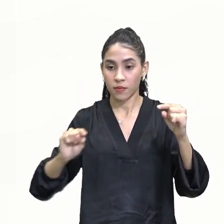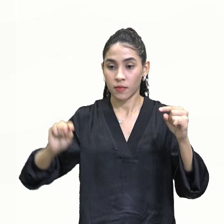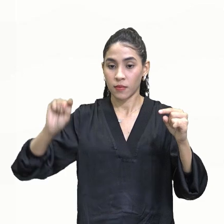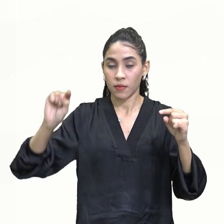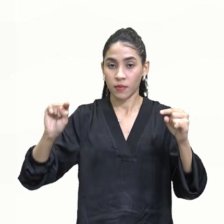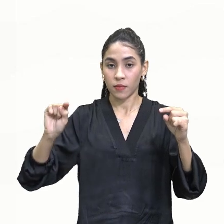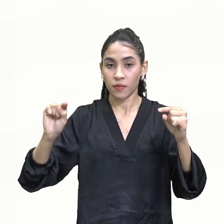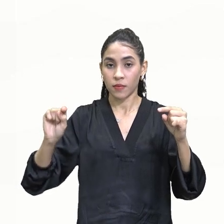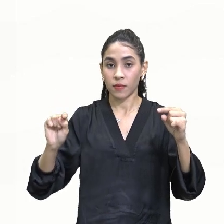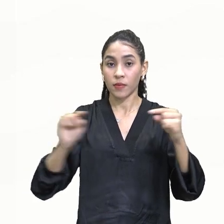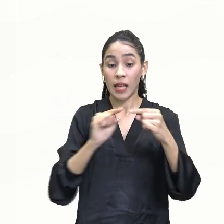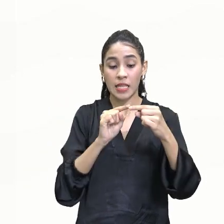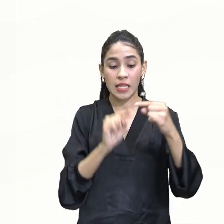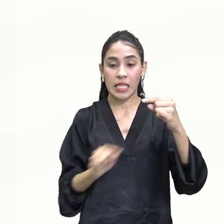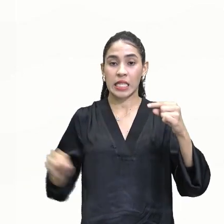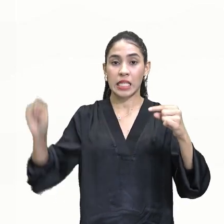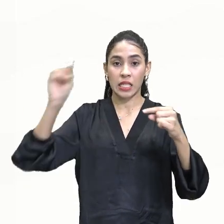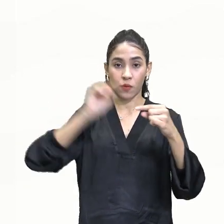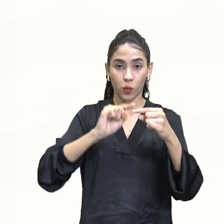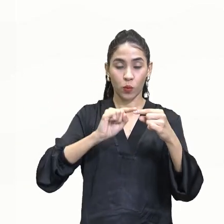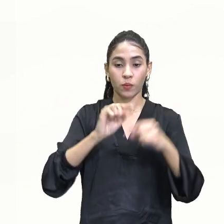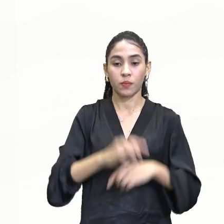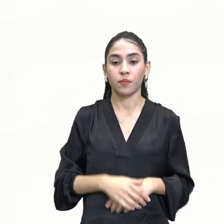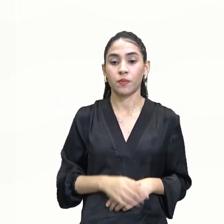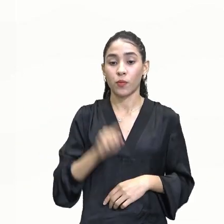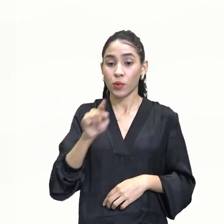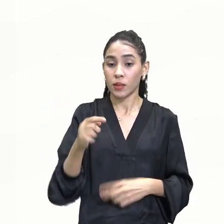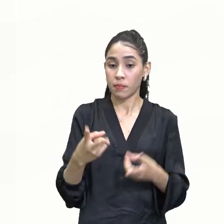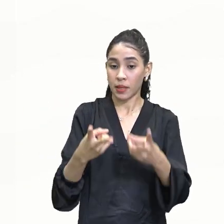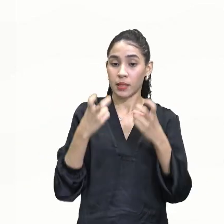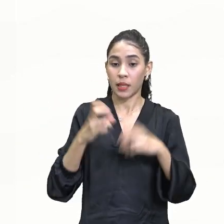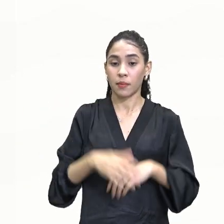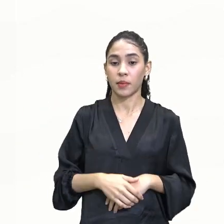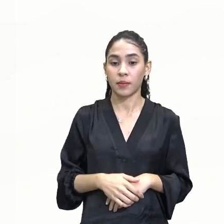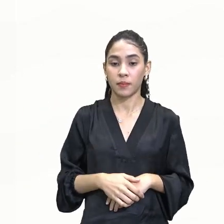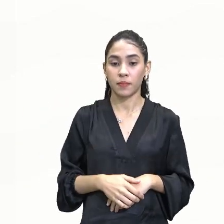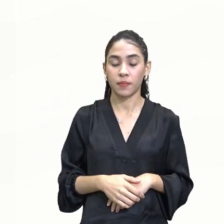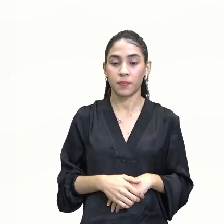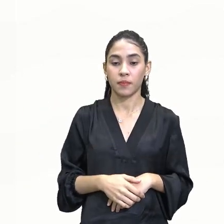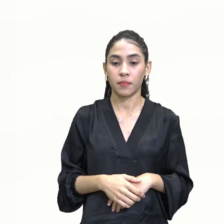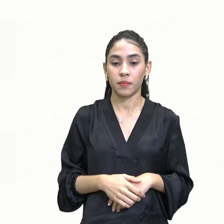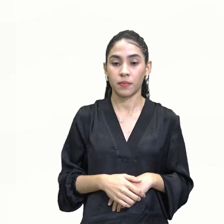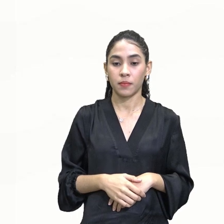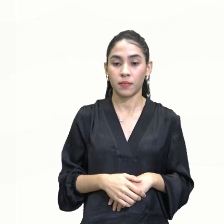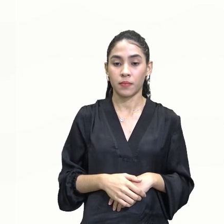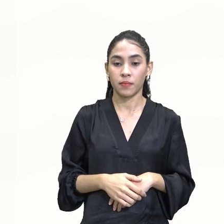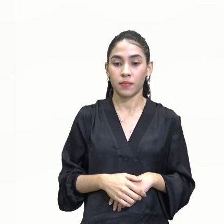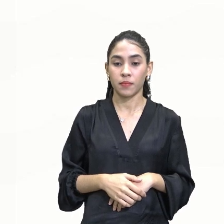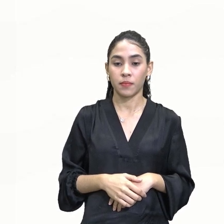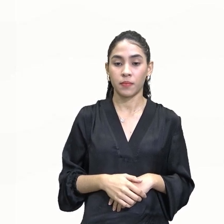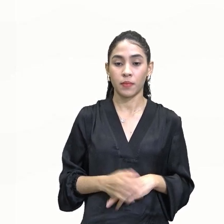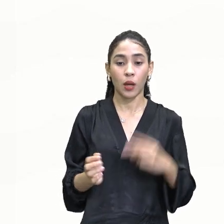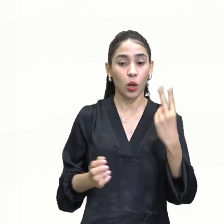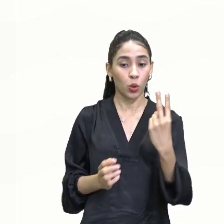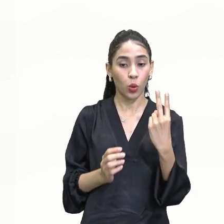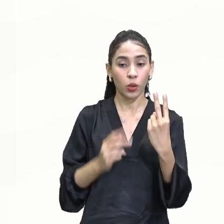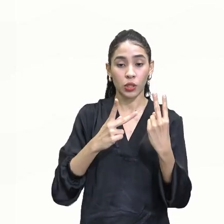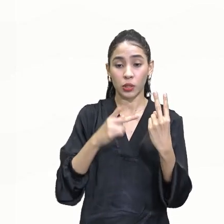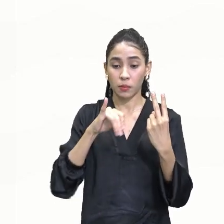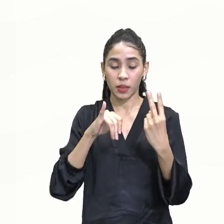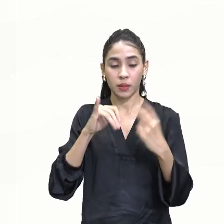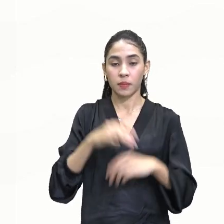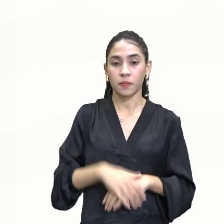ciclo. E você percebe que aqui vai ser sempre 2π. E